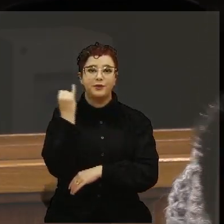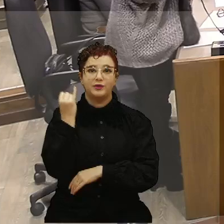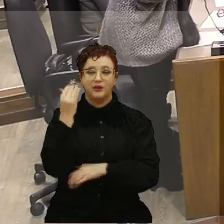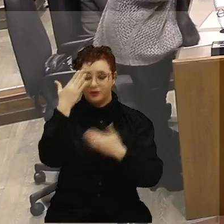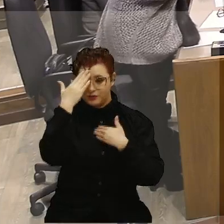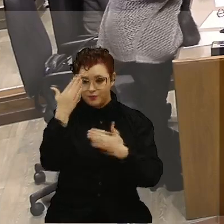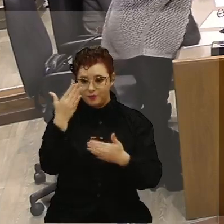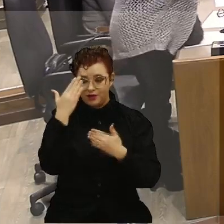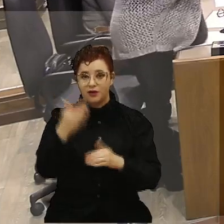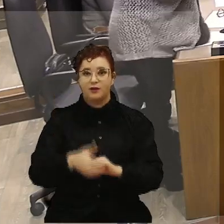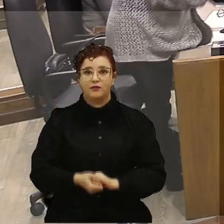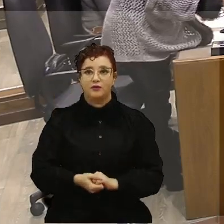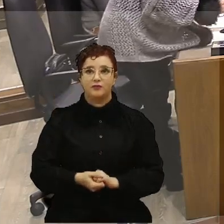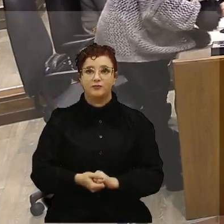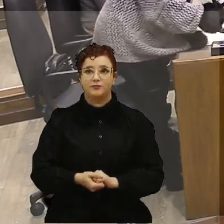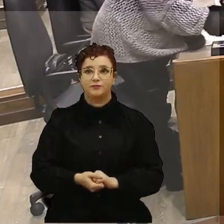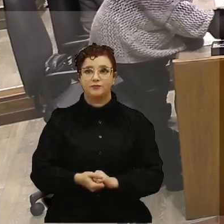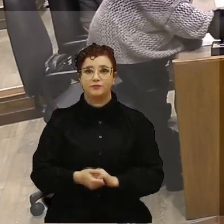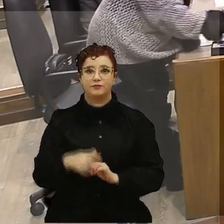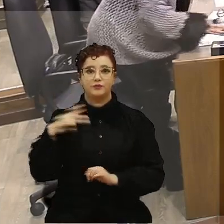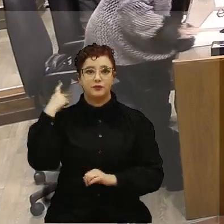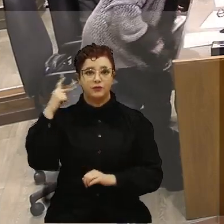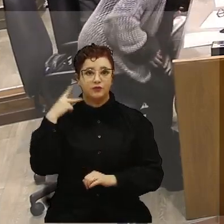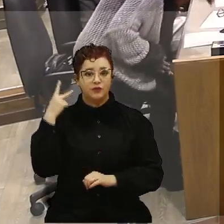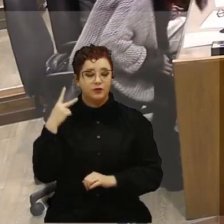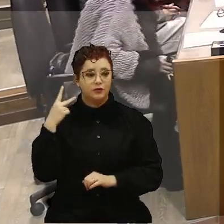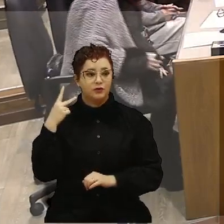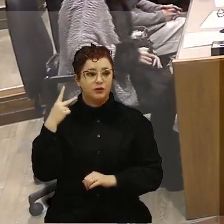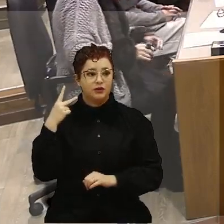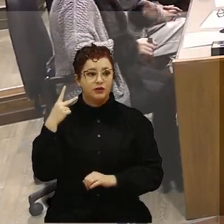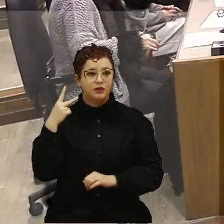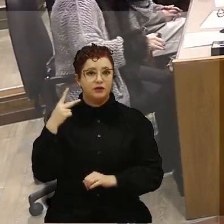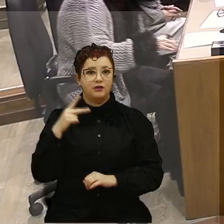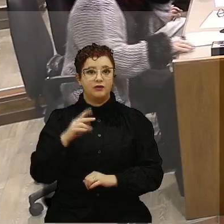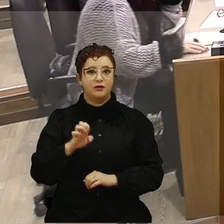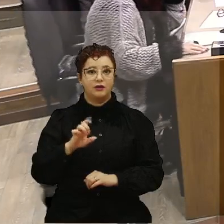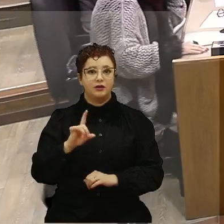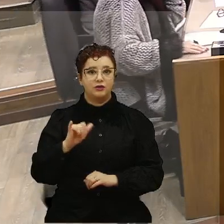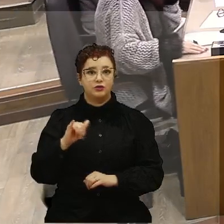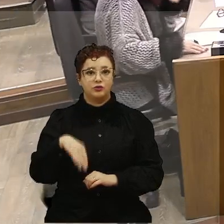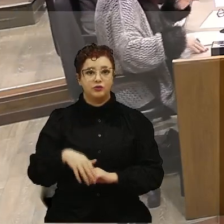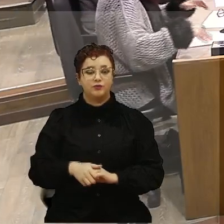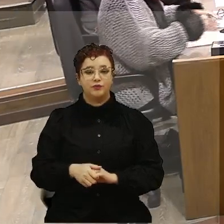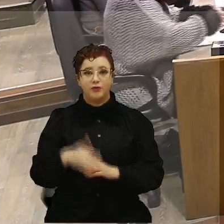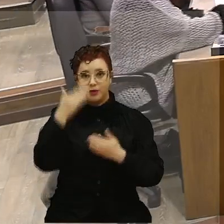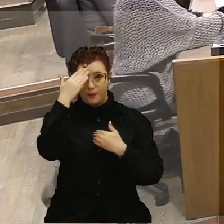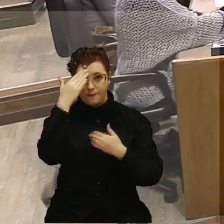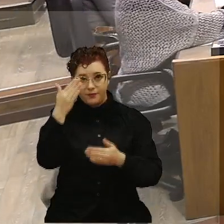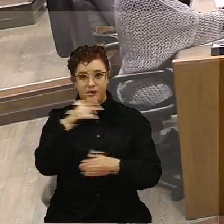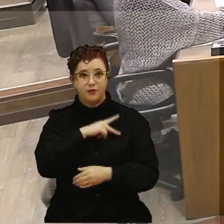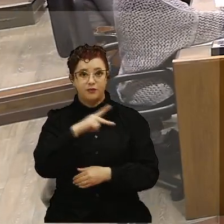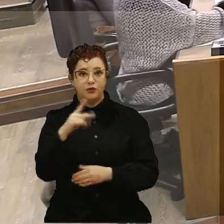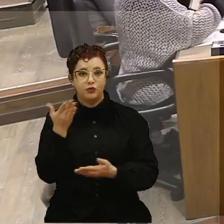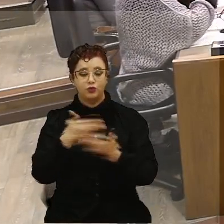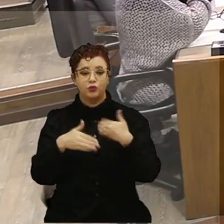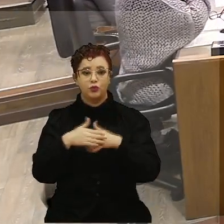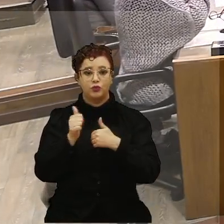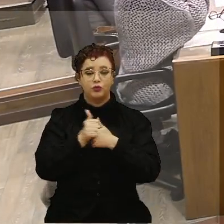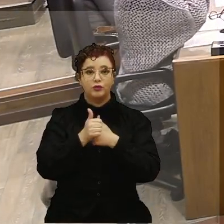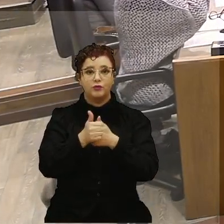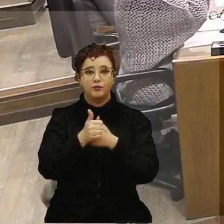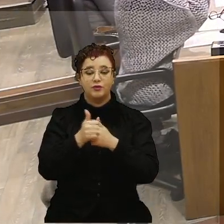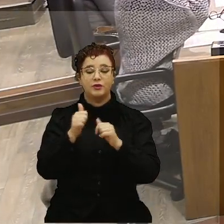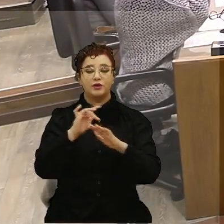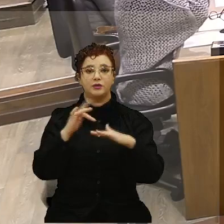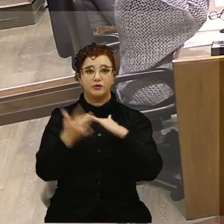Obrigada. Com a palavra, o vereador Edson da Rosa. Peço a palavra, presidente. Obrigado, senhora presidente, a todos que nos assistem pelas redes sociais